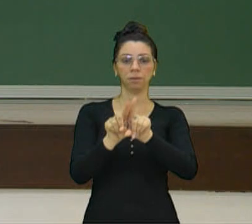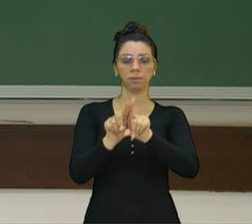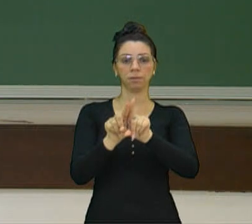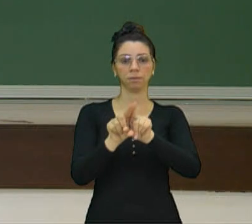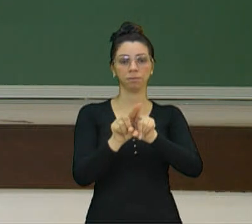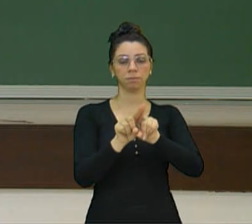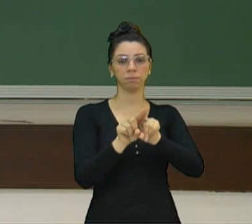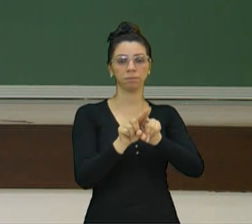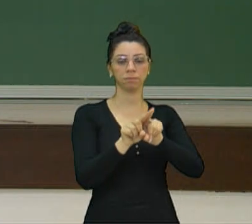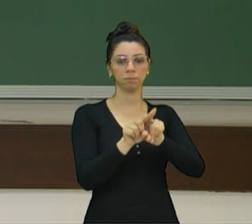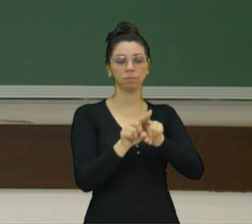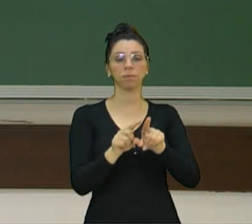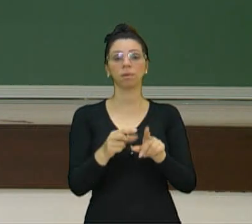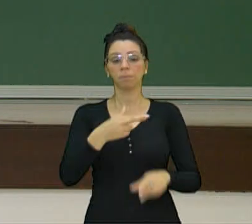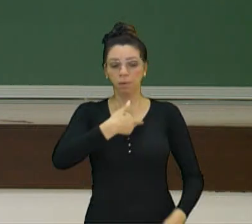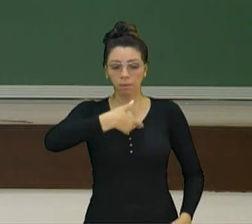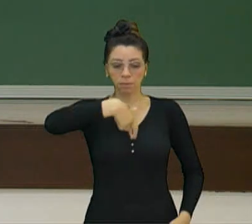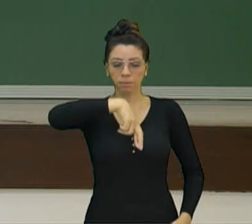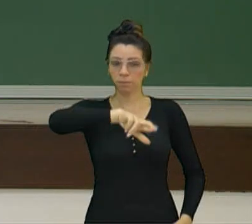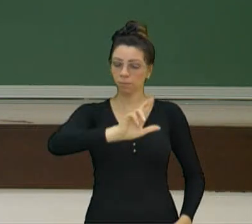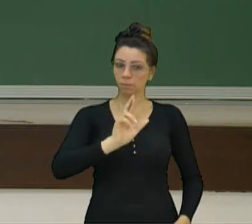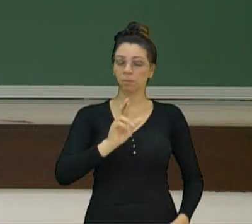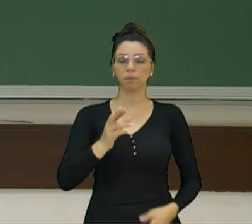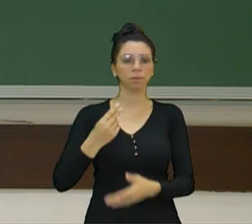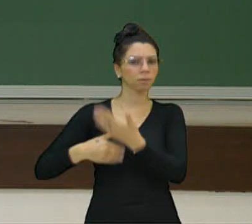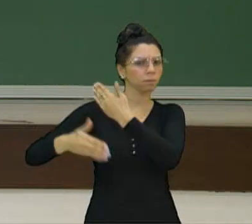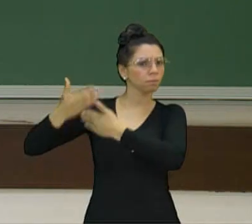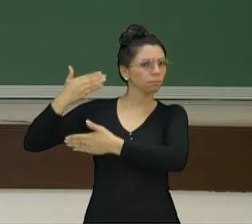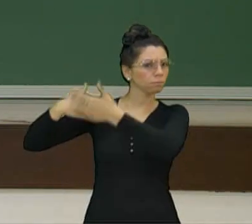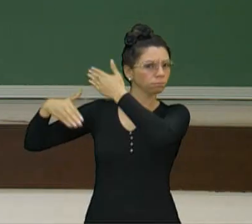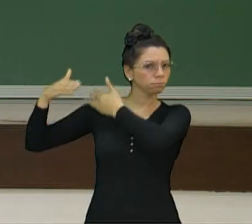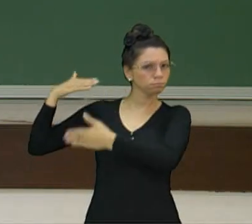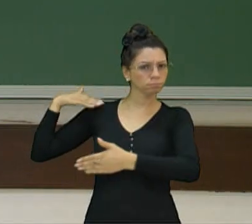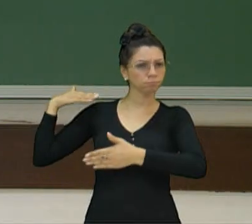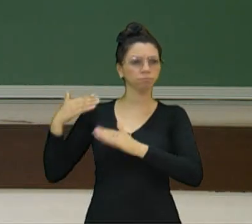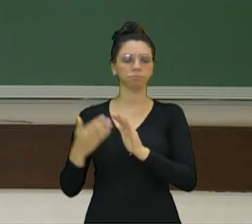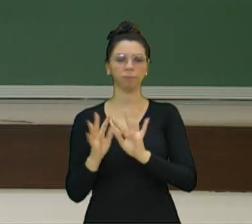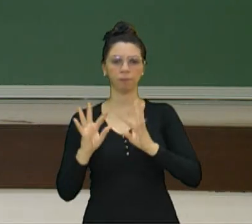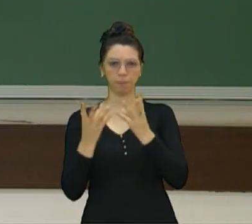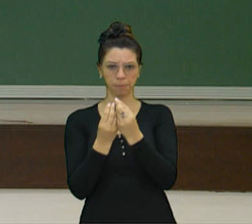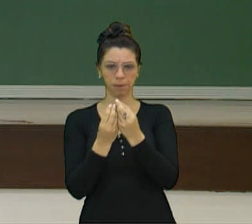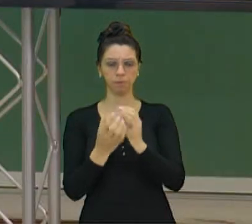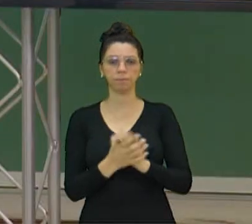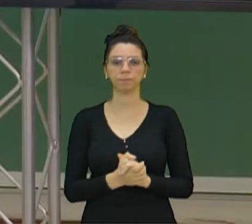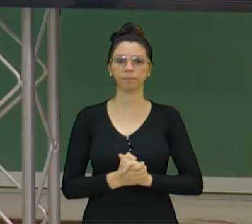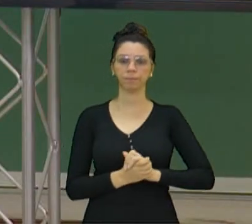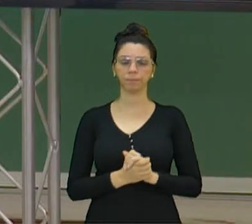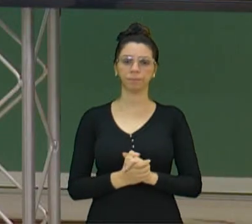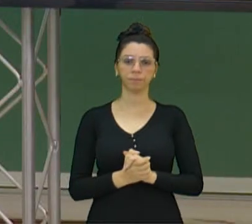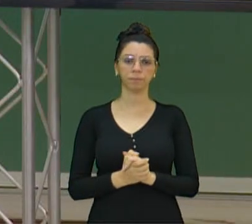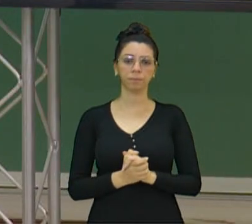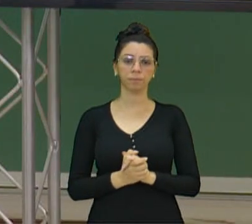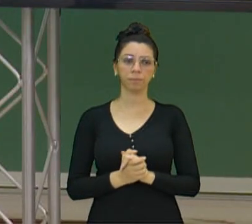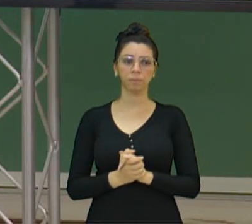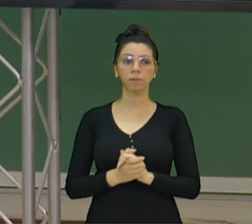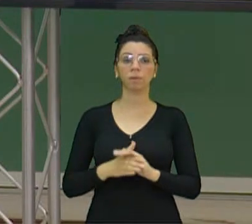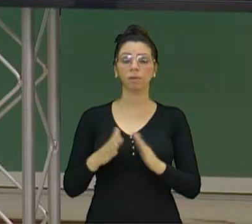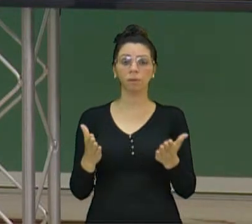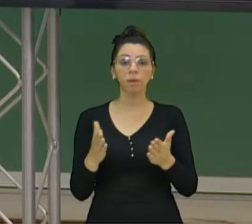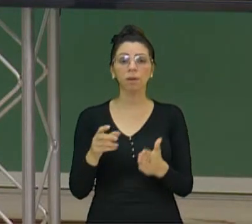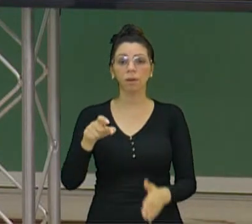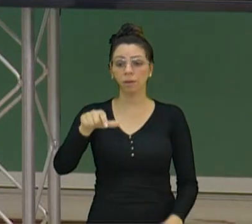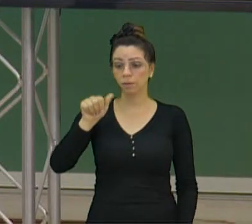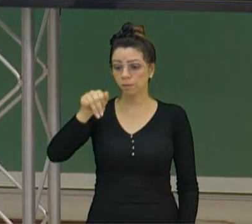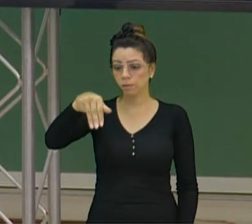elementos que fazem parte da sua religião, com os seus antepassados. Já que comentamos sobre o xamã, vamos para o